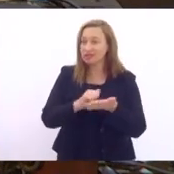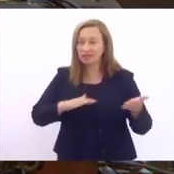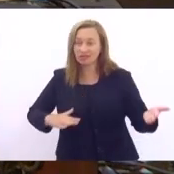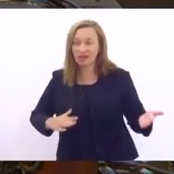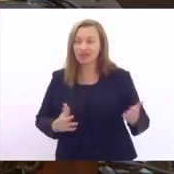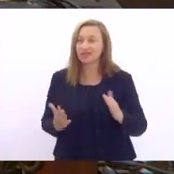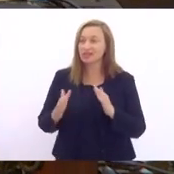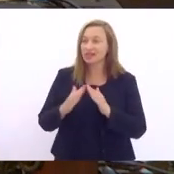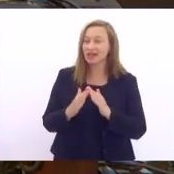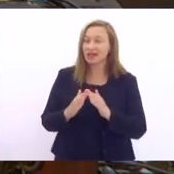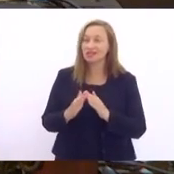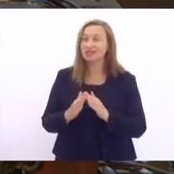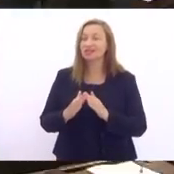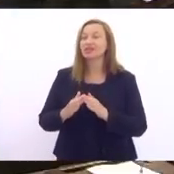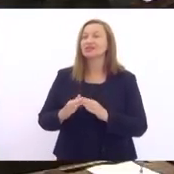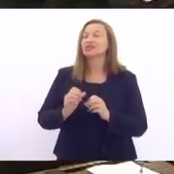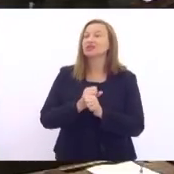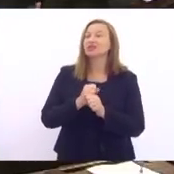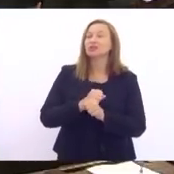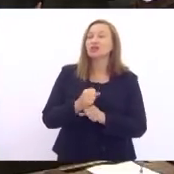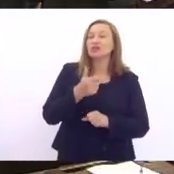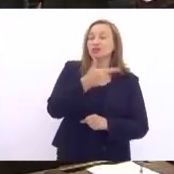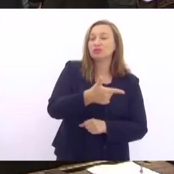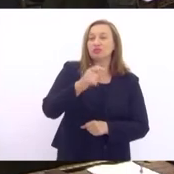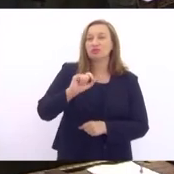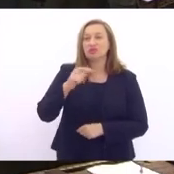de 2023.